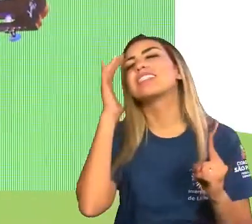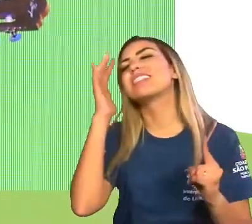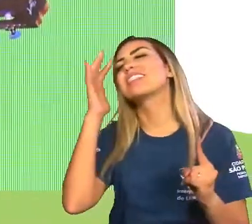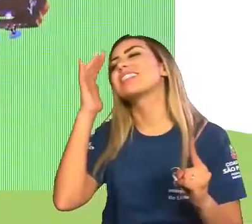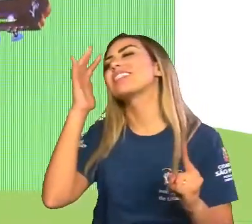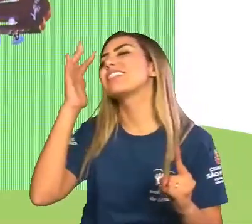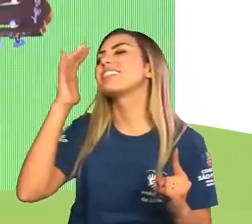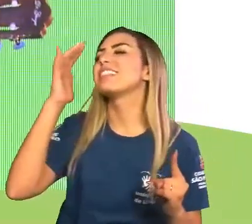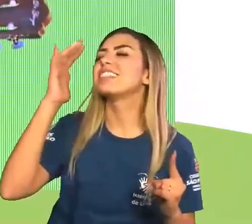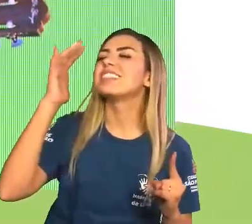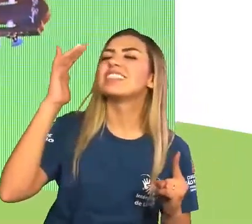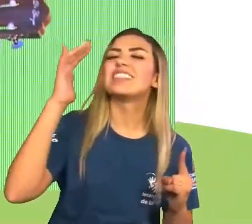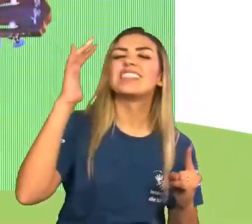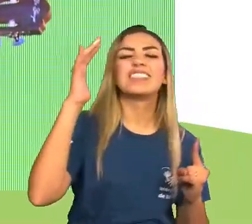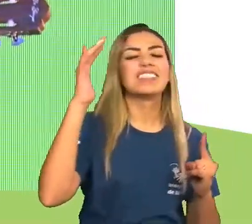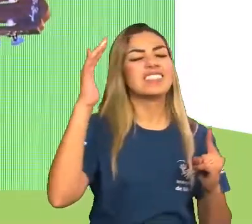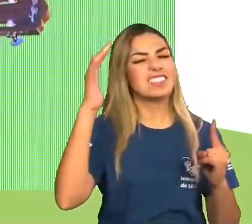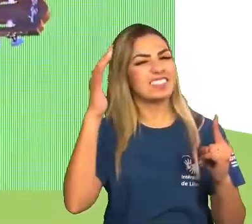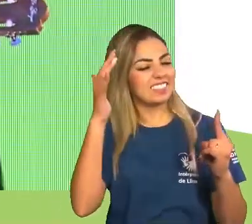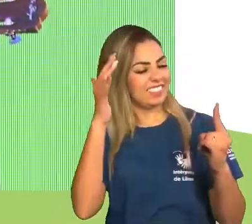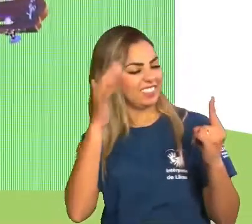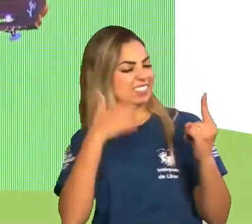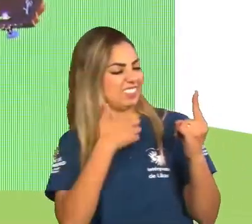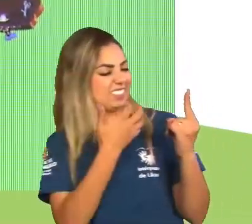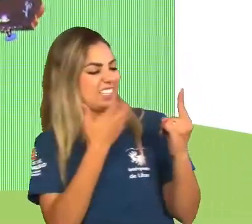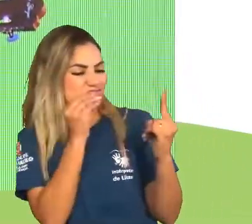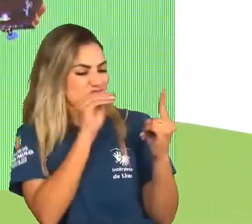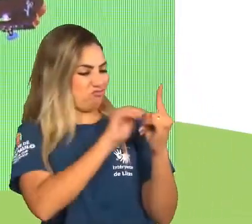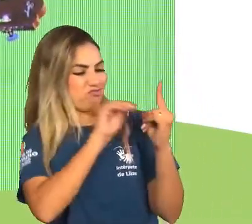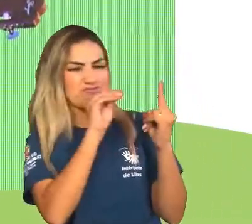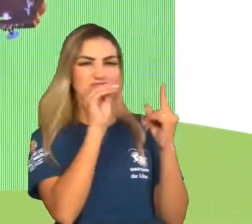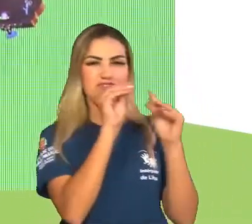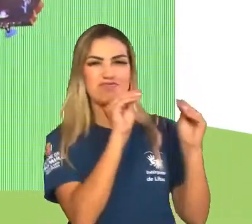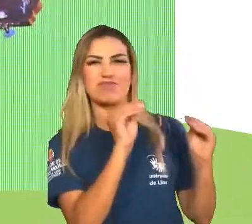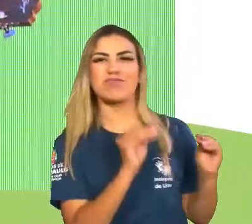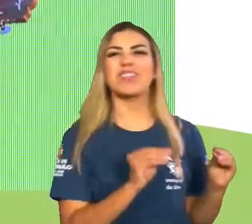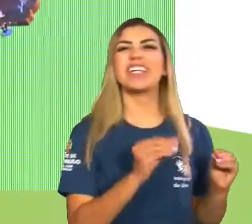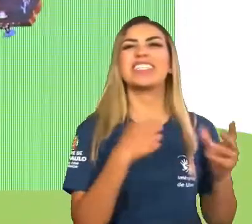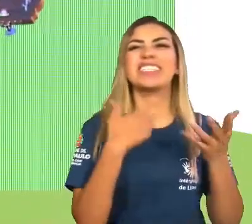mim, quero te encher de beijos.